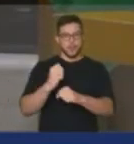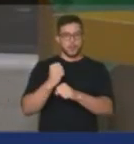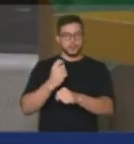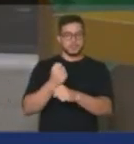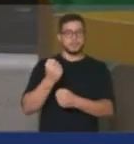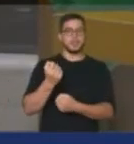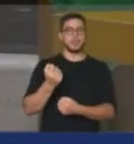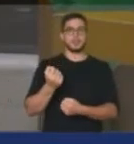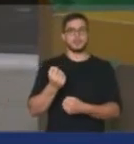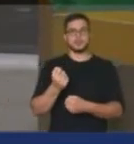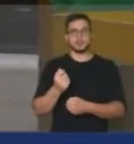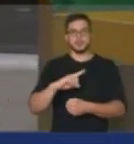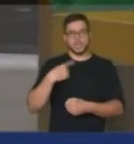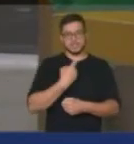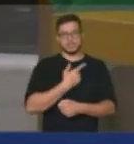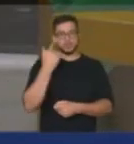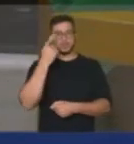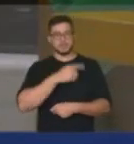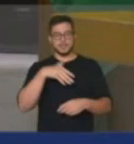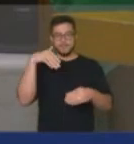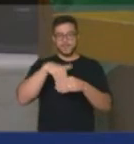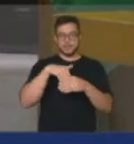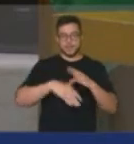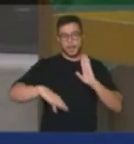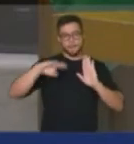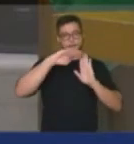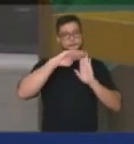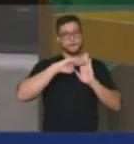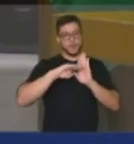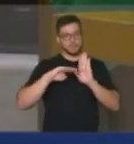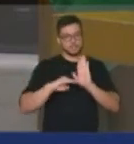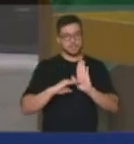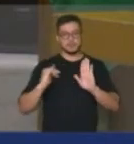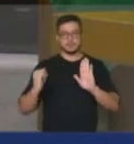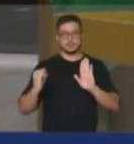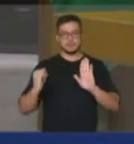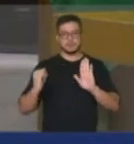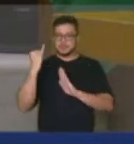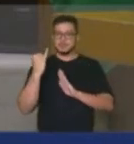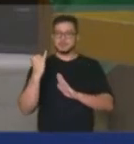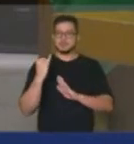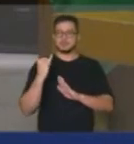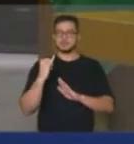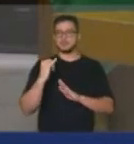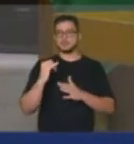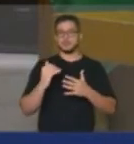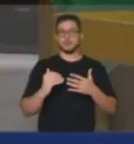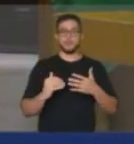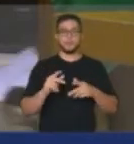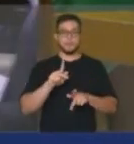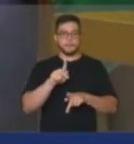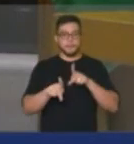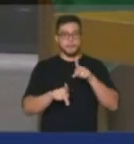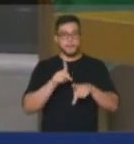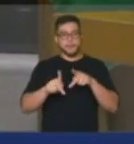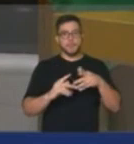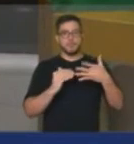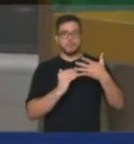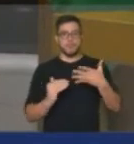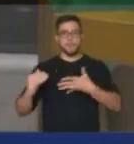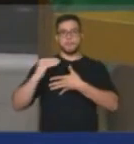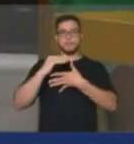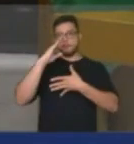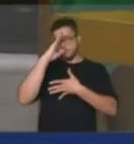leis que contemplem programas e projetos que coloquem o povo no orçamento. O povo brasileiro